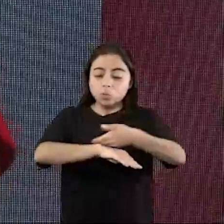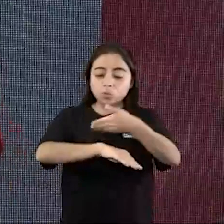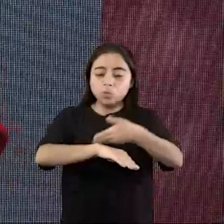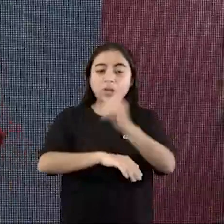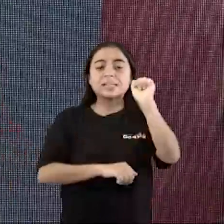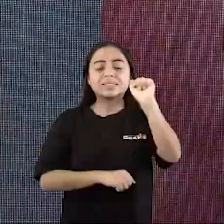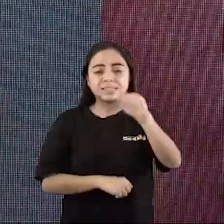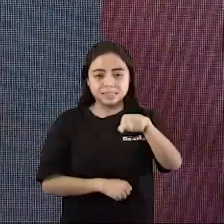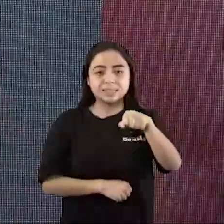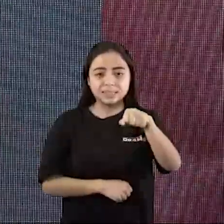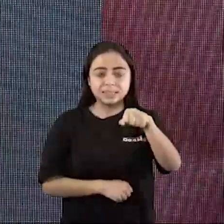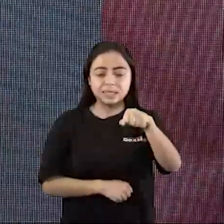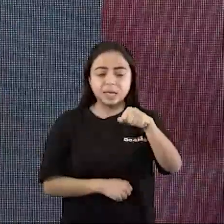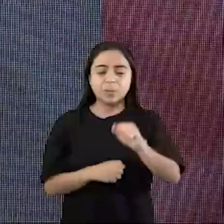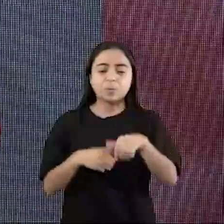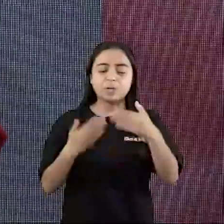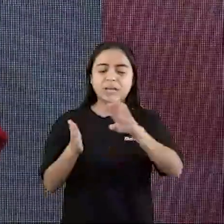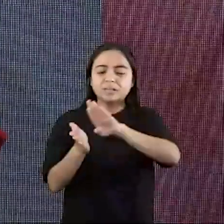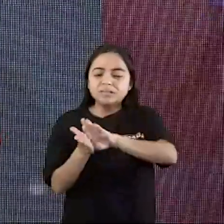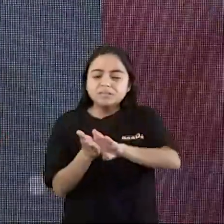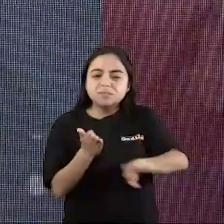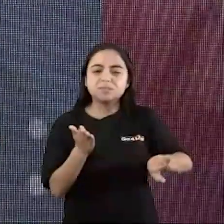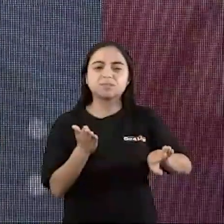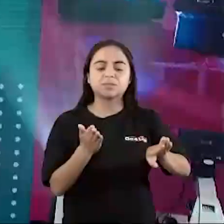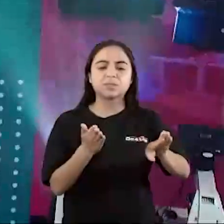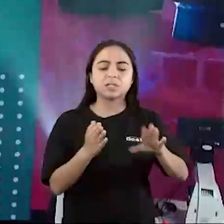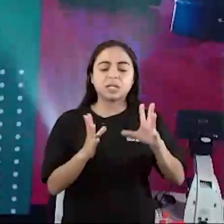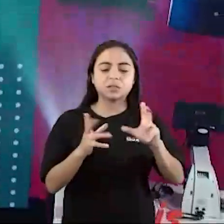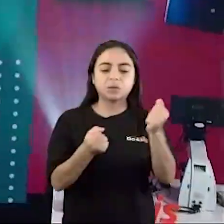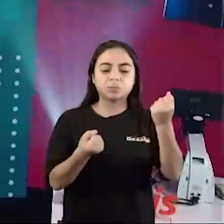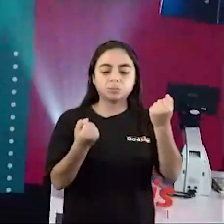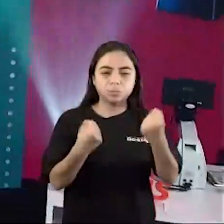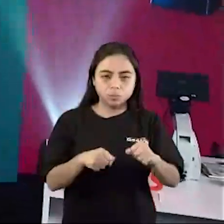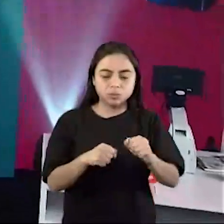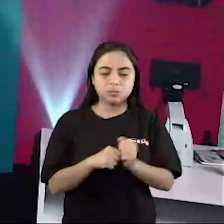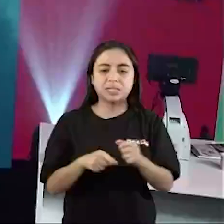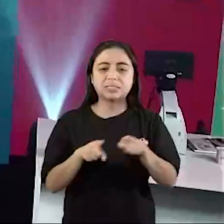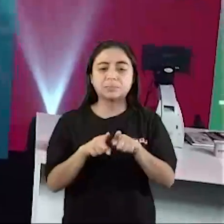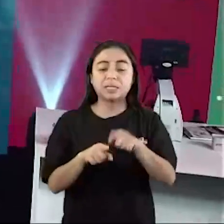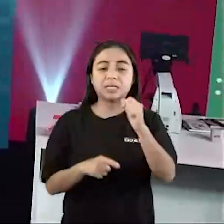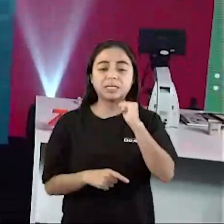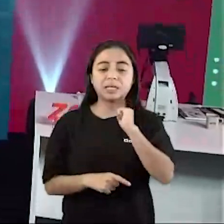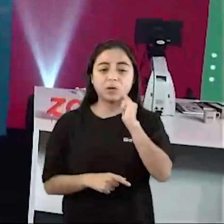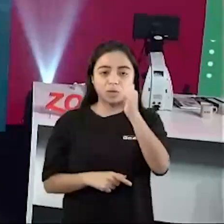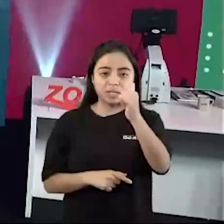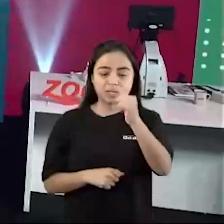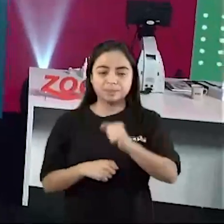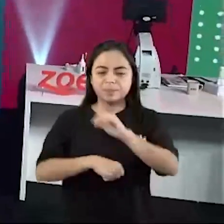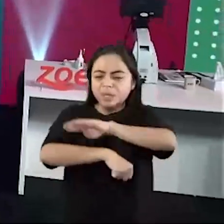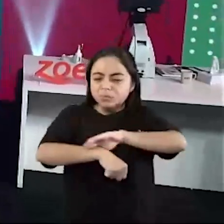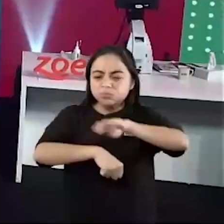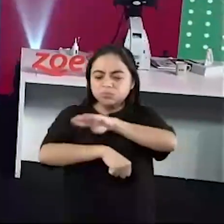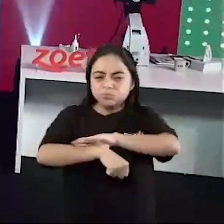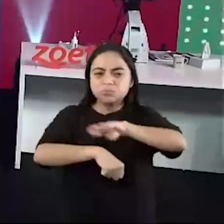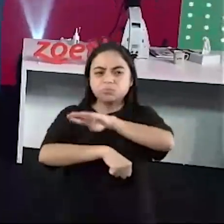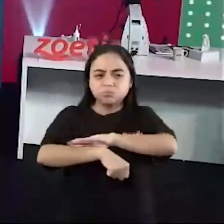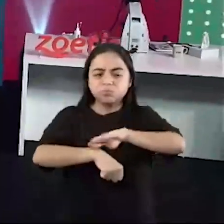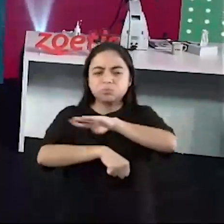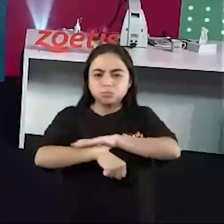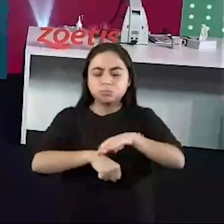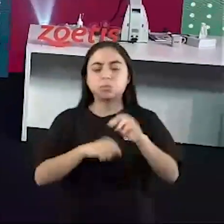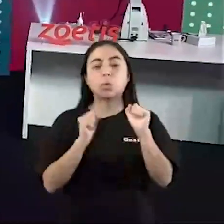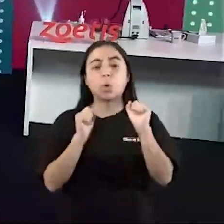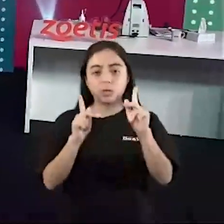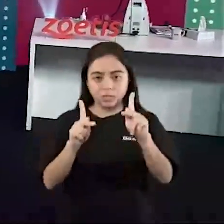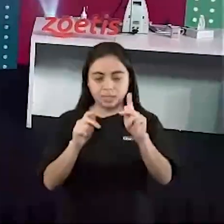sempre, para excluir as possibilidades. E depois eu diria, raspado de mais nunca é de menos,